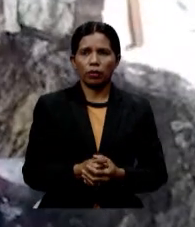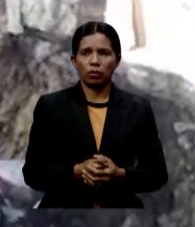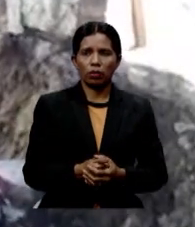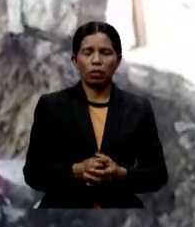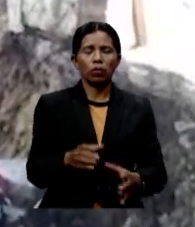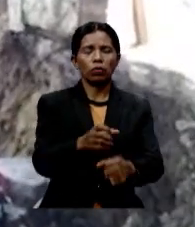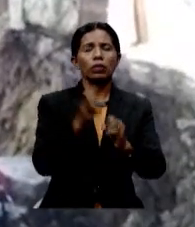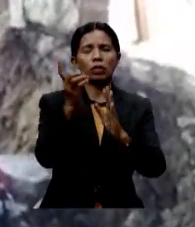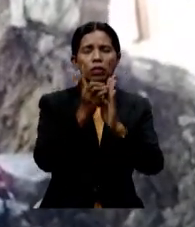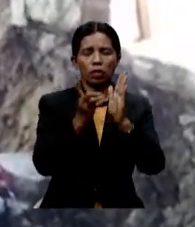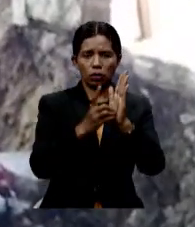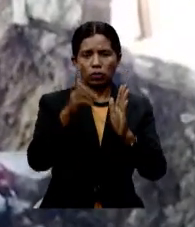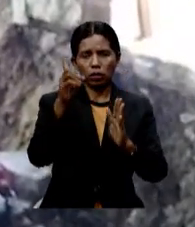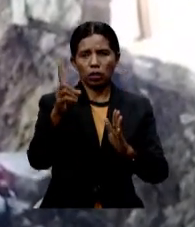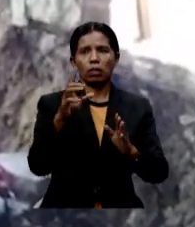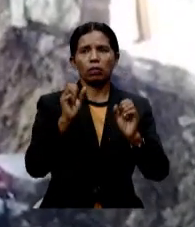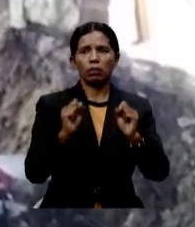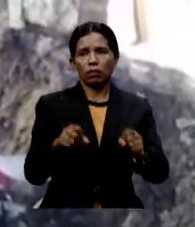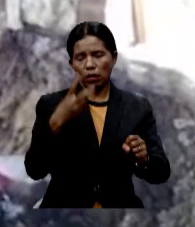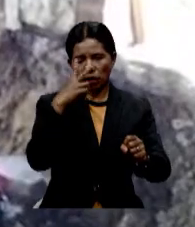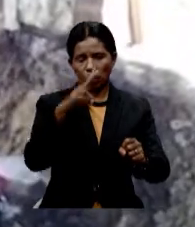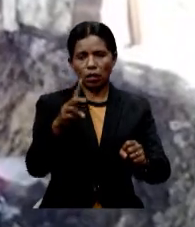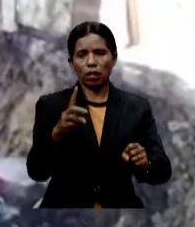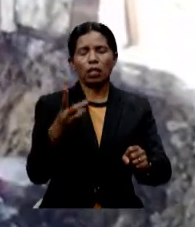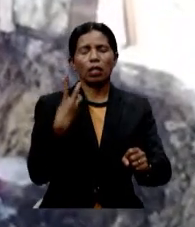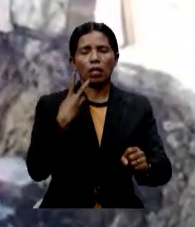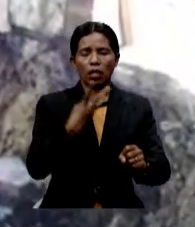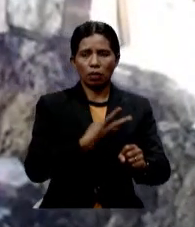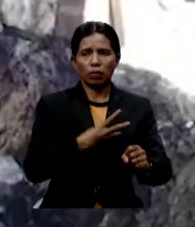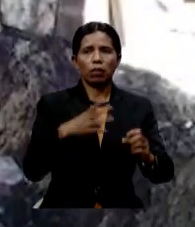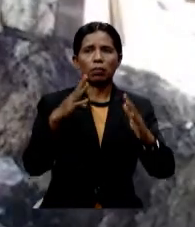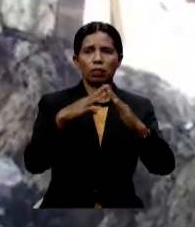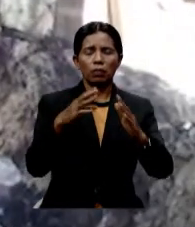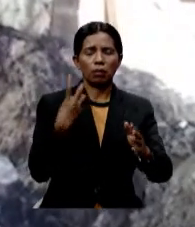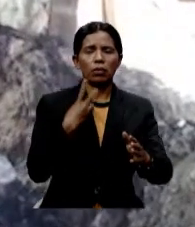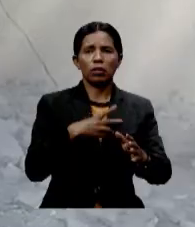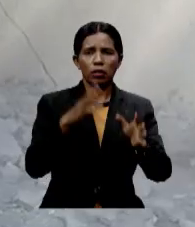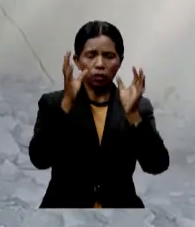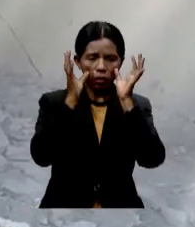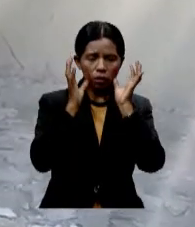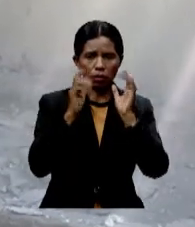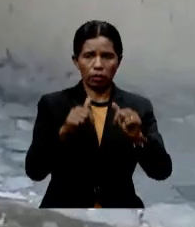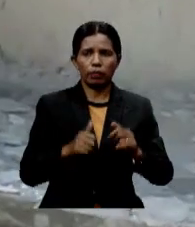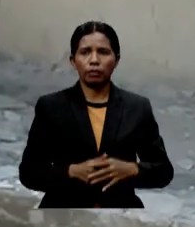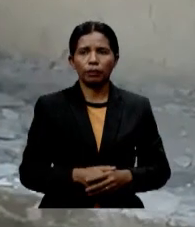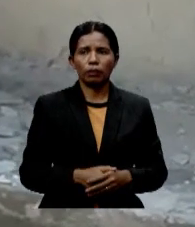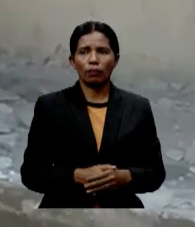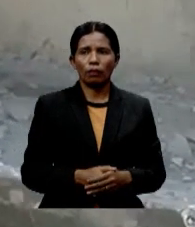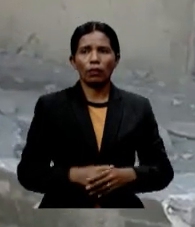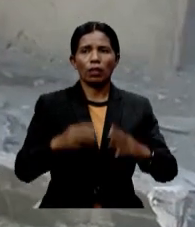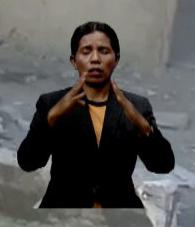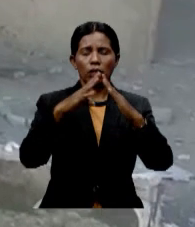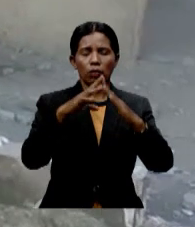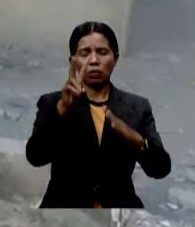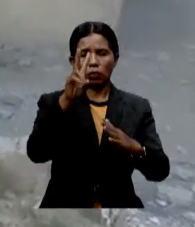relevantamento ida a tu harenética mi a sua tristeza ida ne uma rua